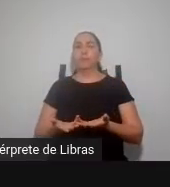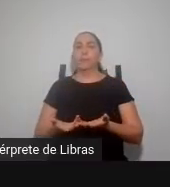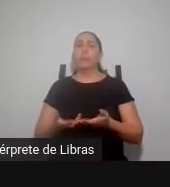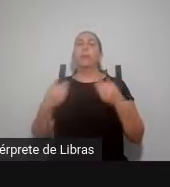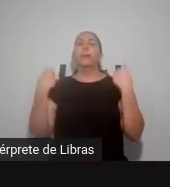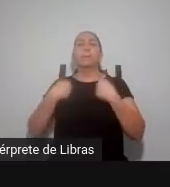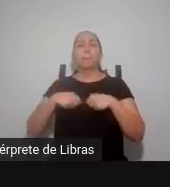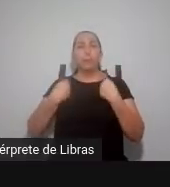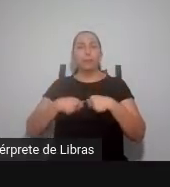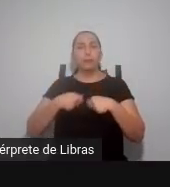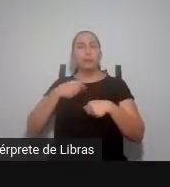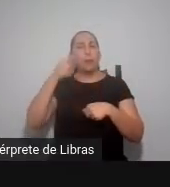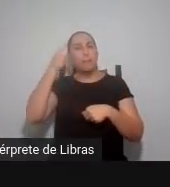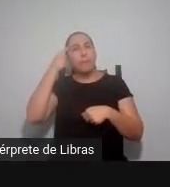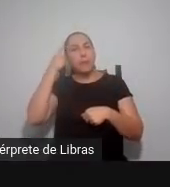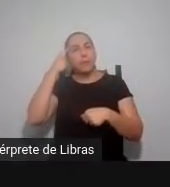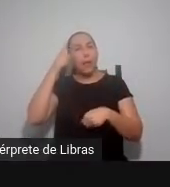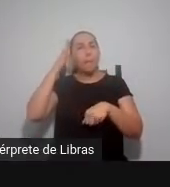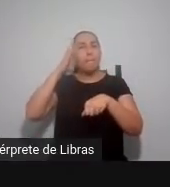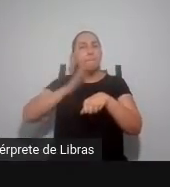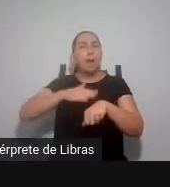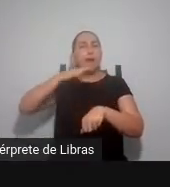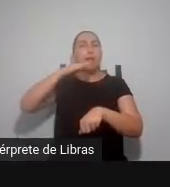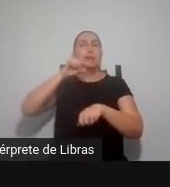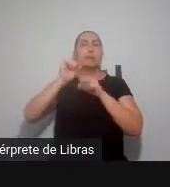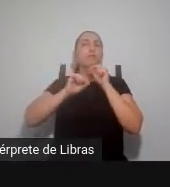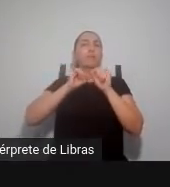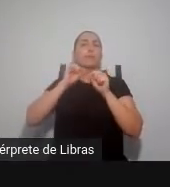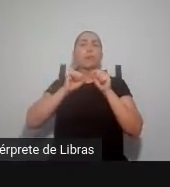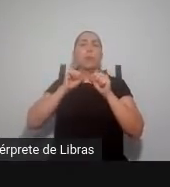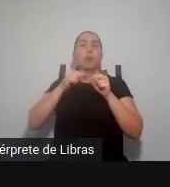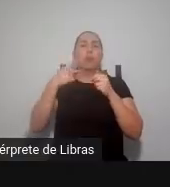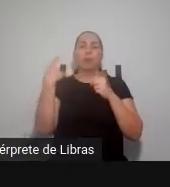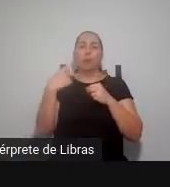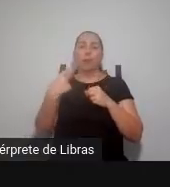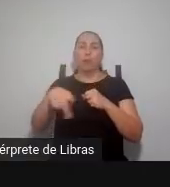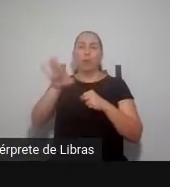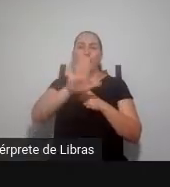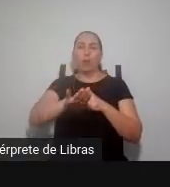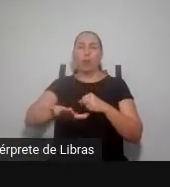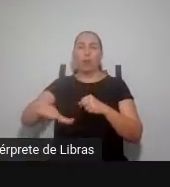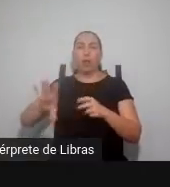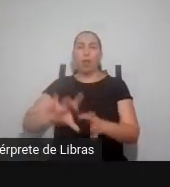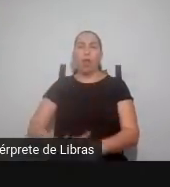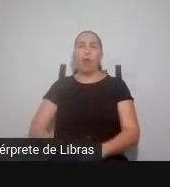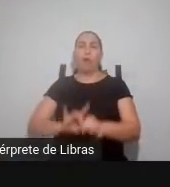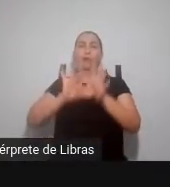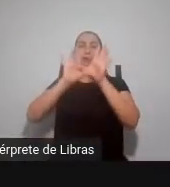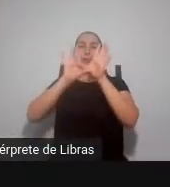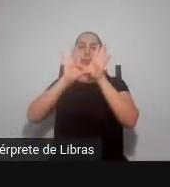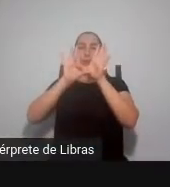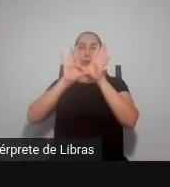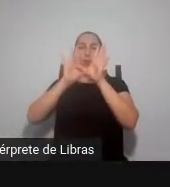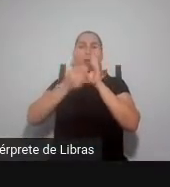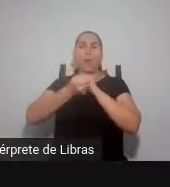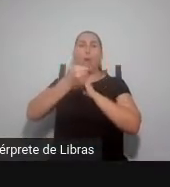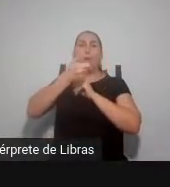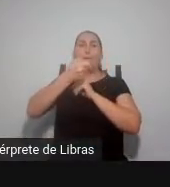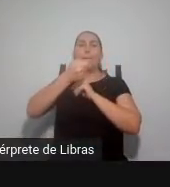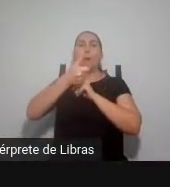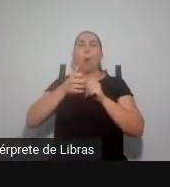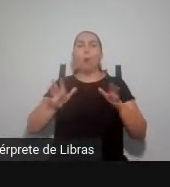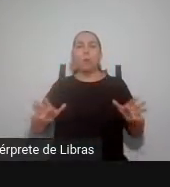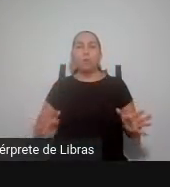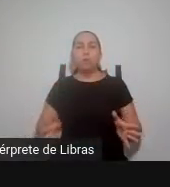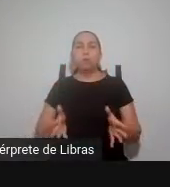máximo possível na autonomia da criança, ou seja, com o mínimo possível de intervenção dessas famílias, né? E aí, quando